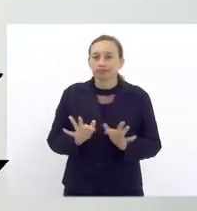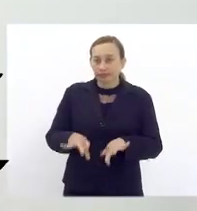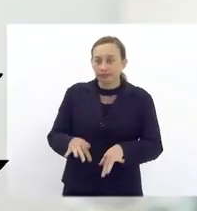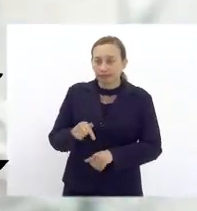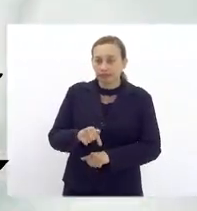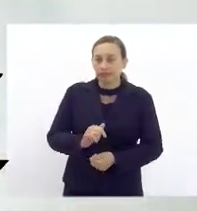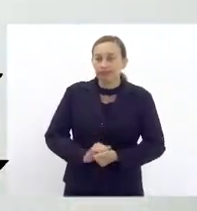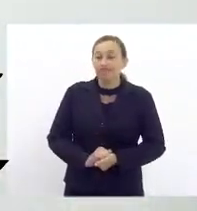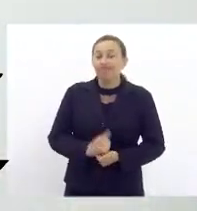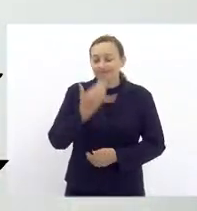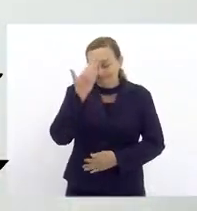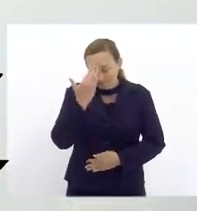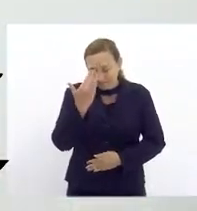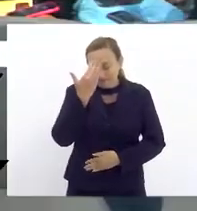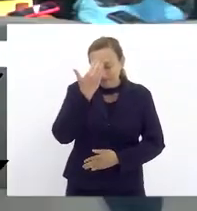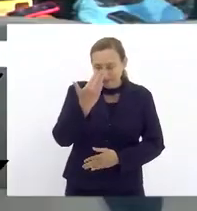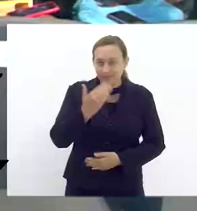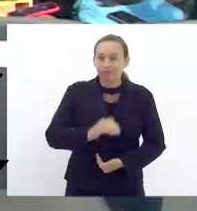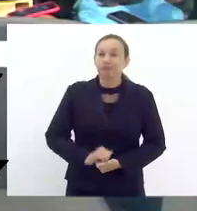obrigado